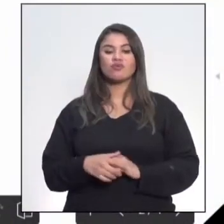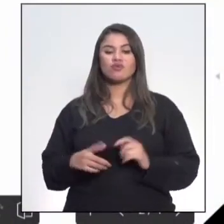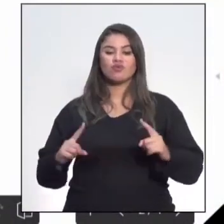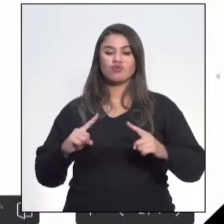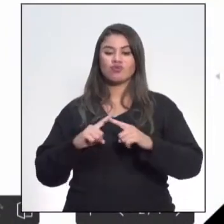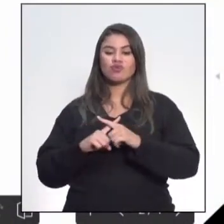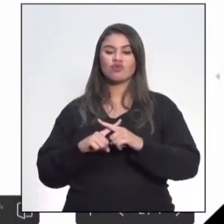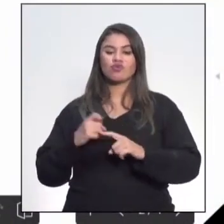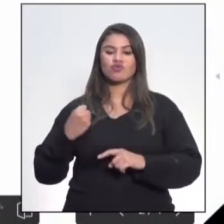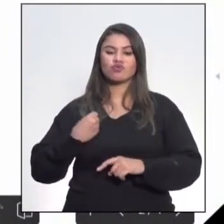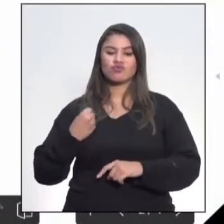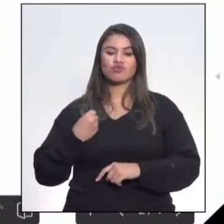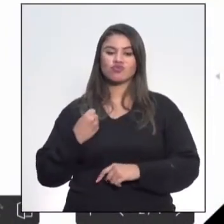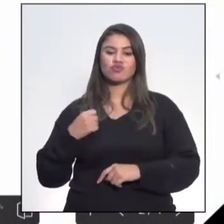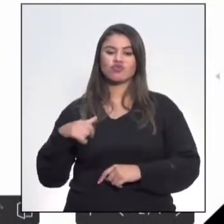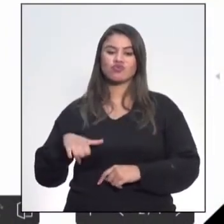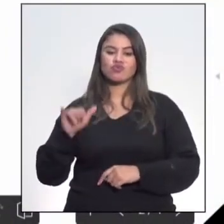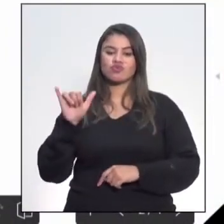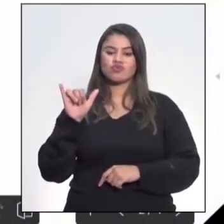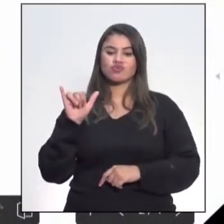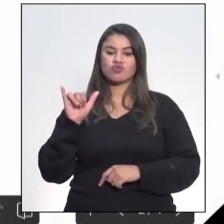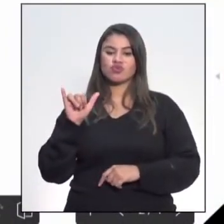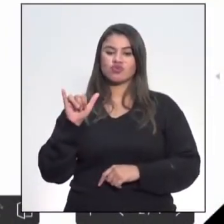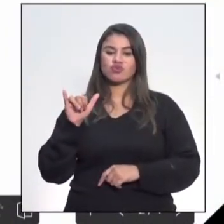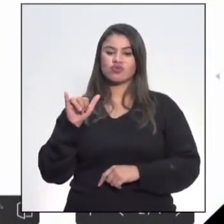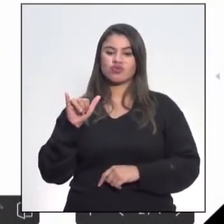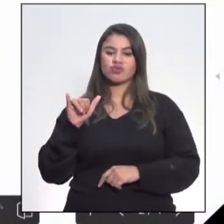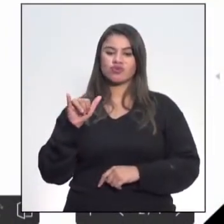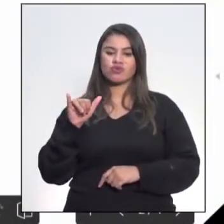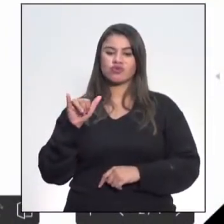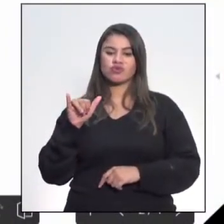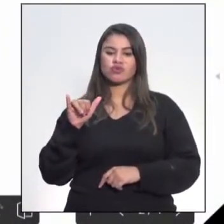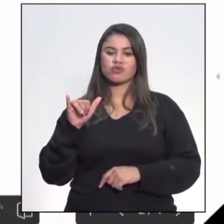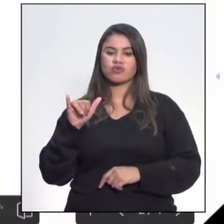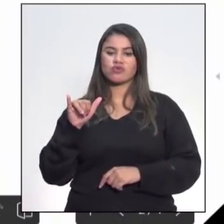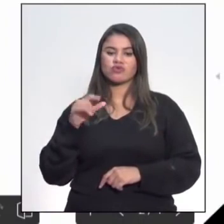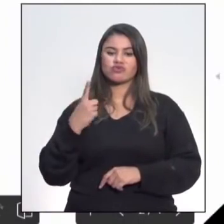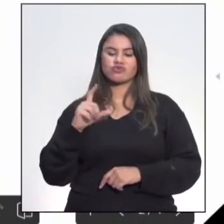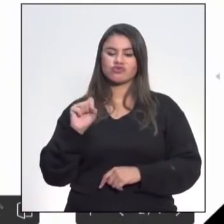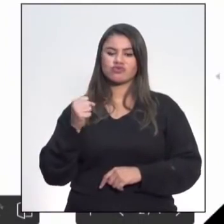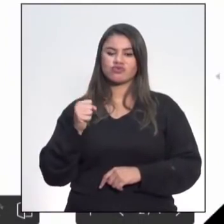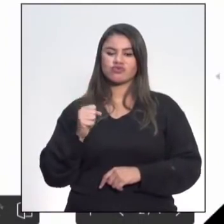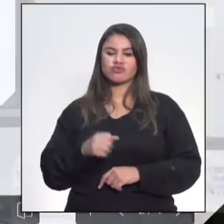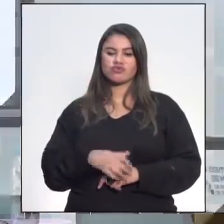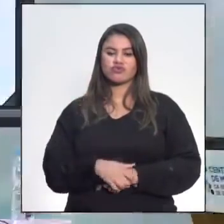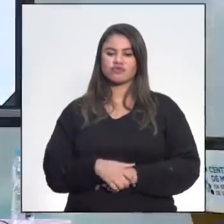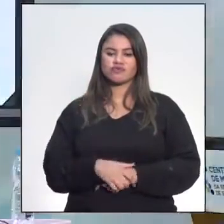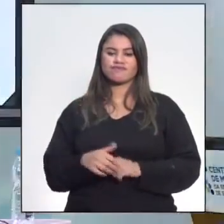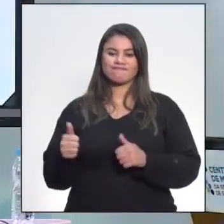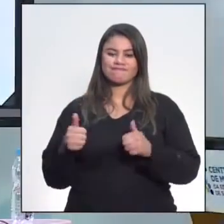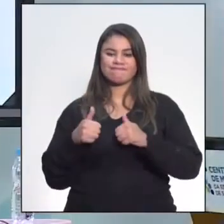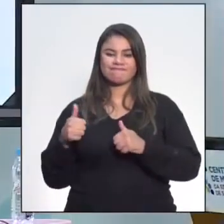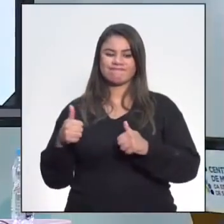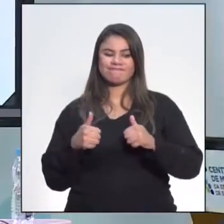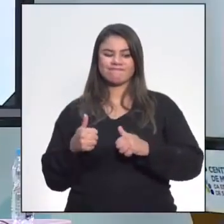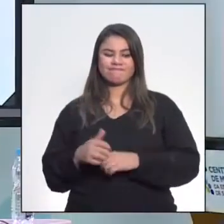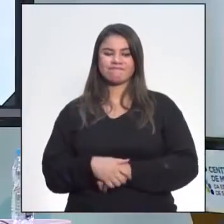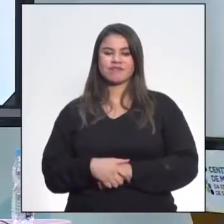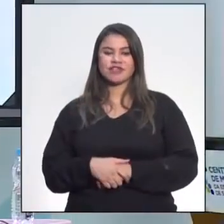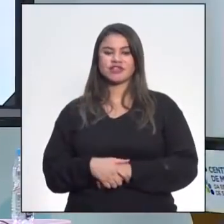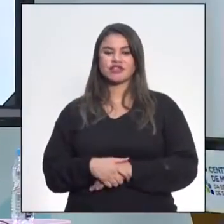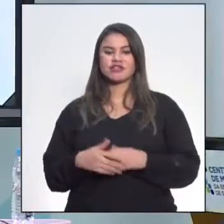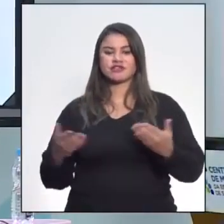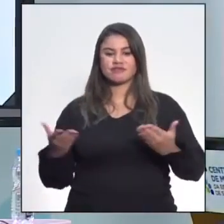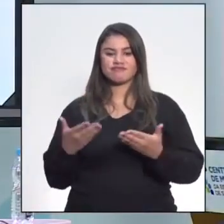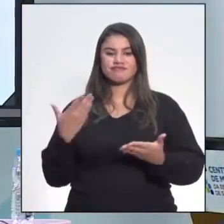cruzando? Ele está cruzando no y, opa, isso é um y, igual a 18. Tudo bem, gente? Bom, essa